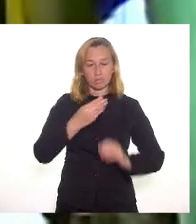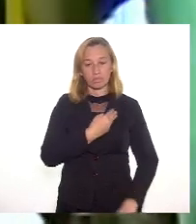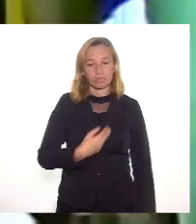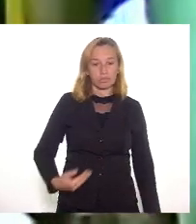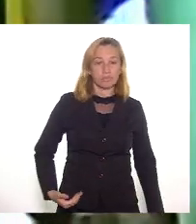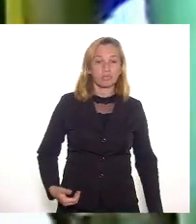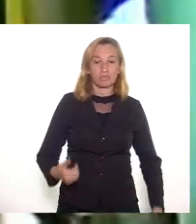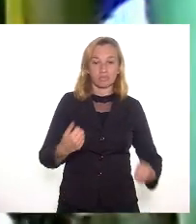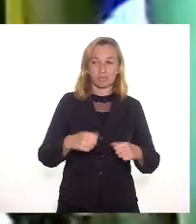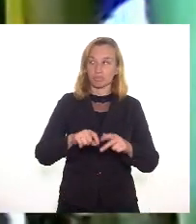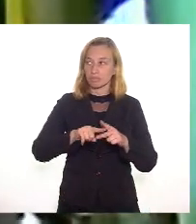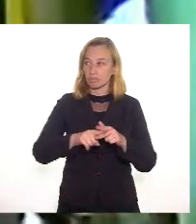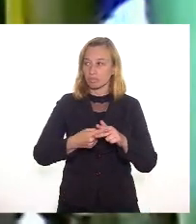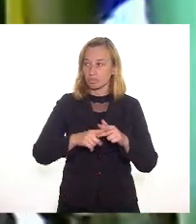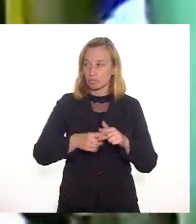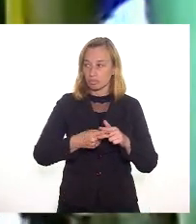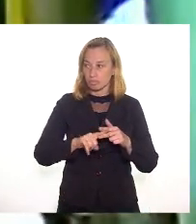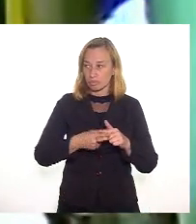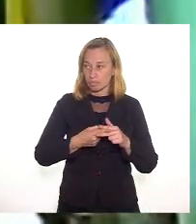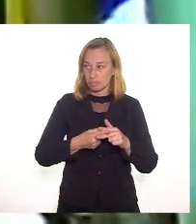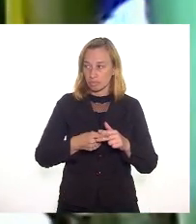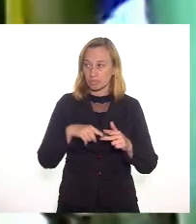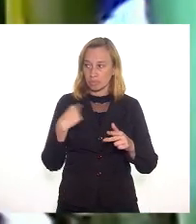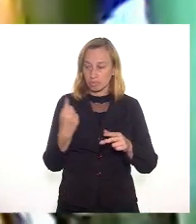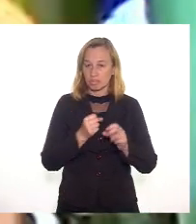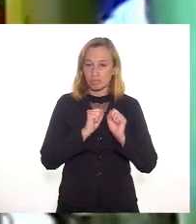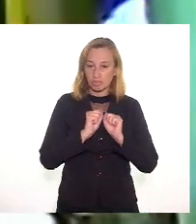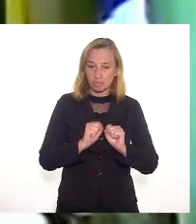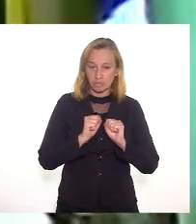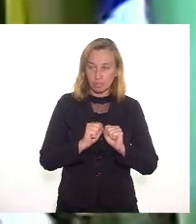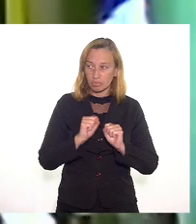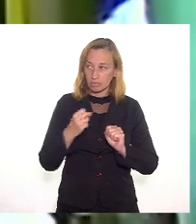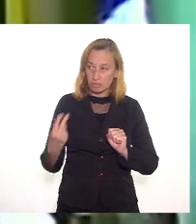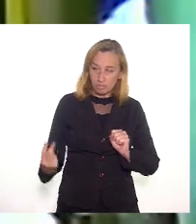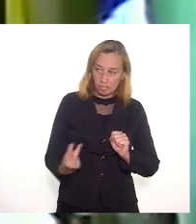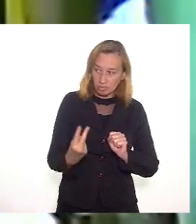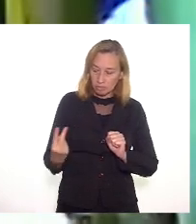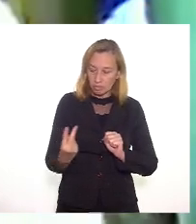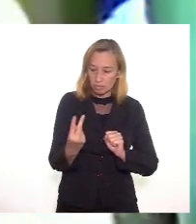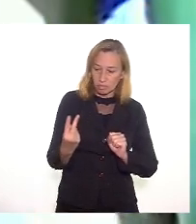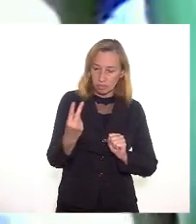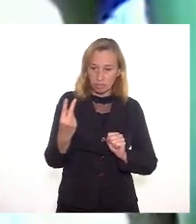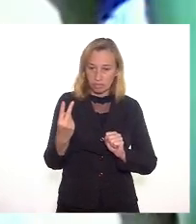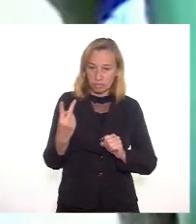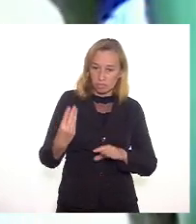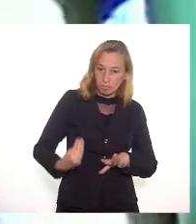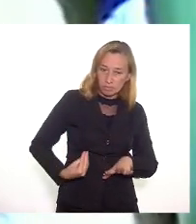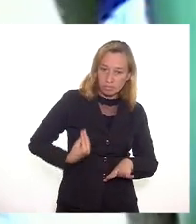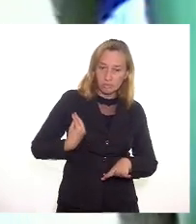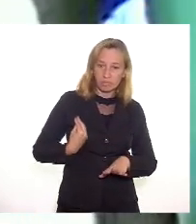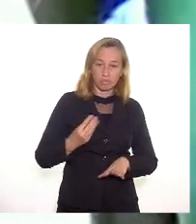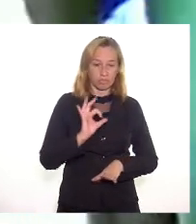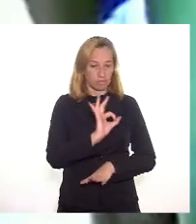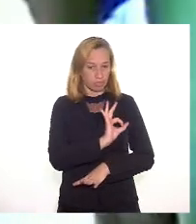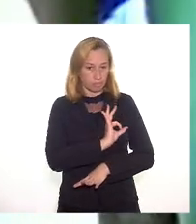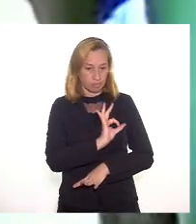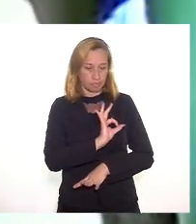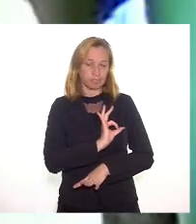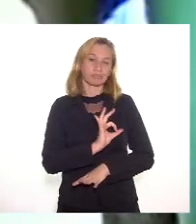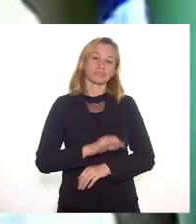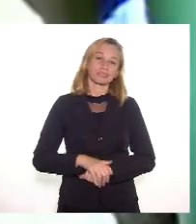que ajustar uma maneira que a gente possa preservar a vida do policial